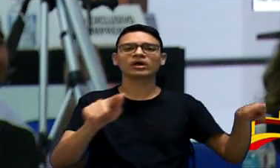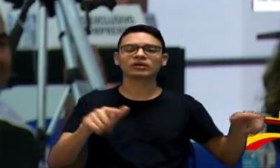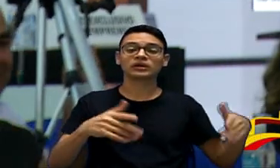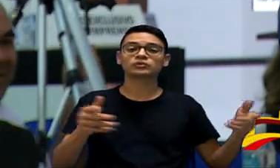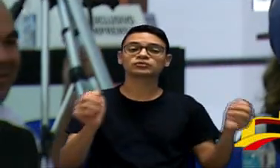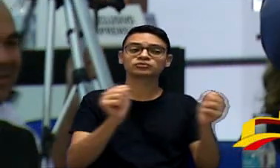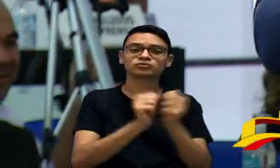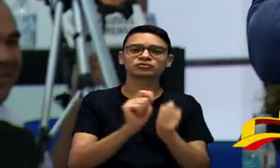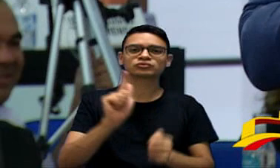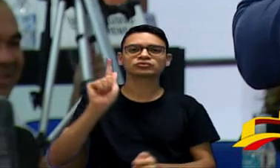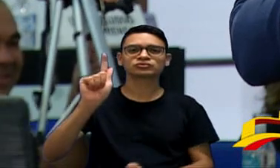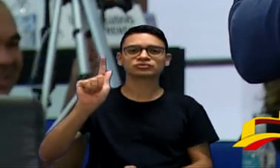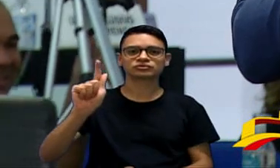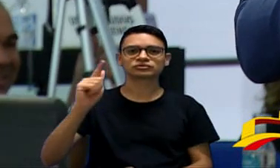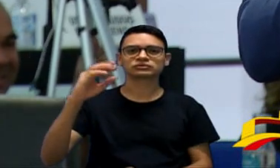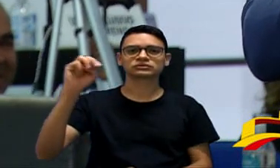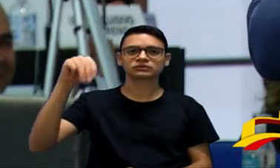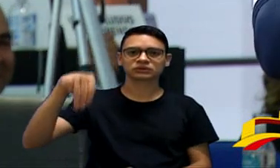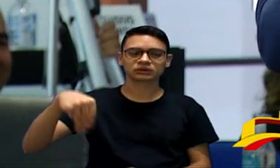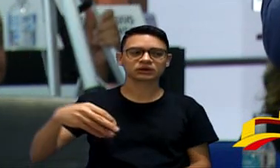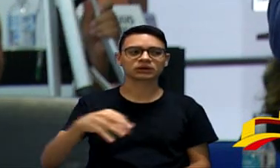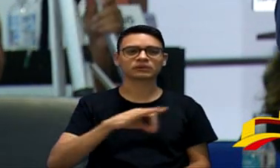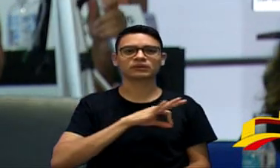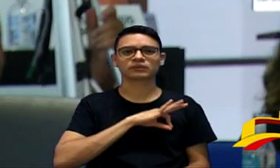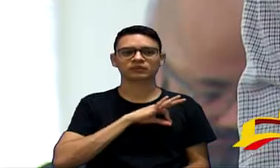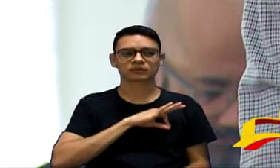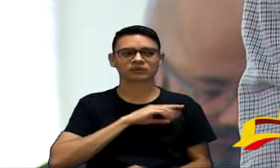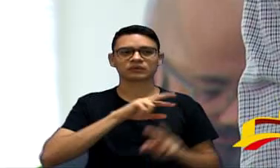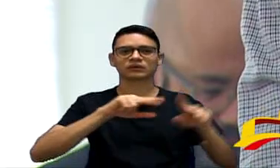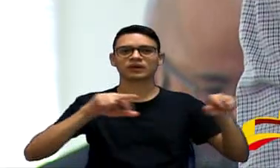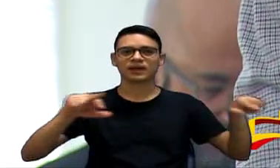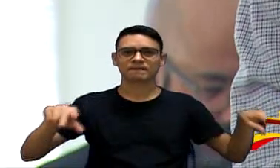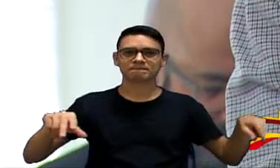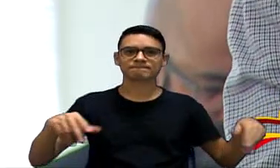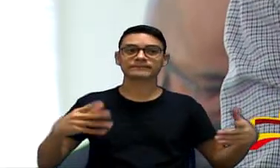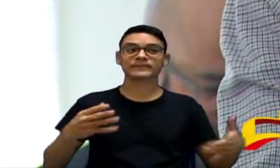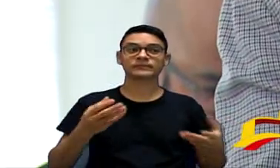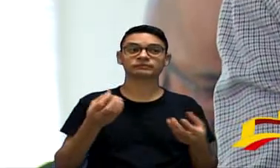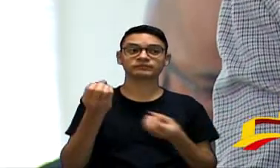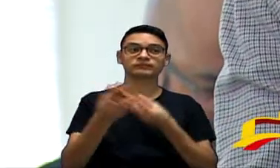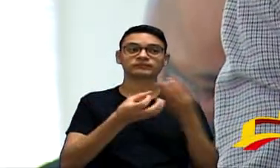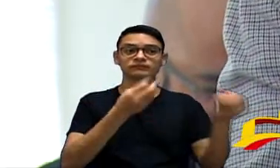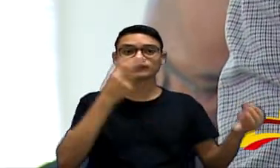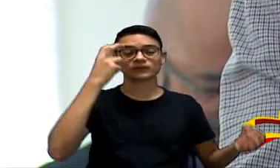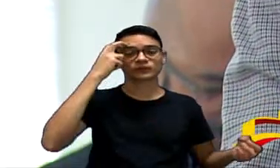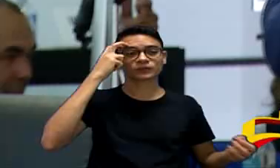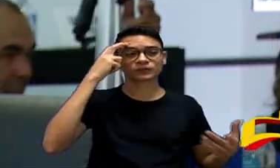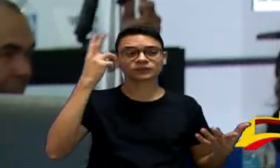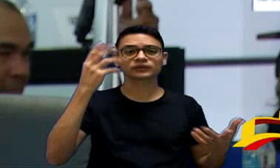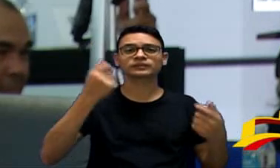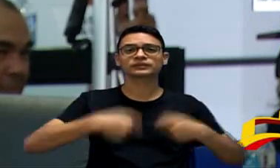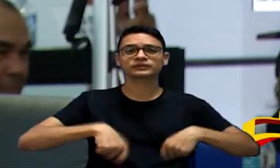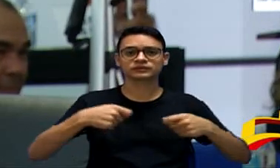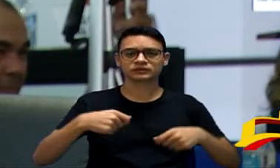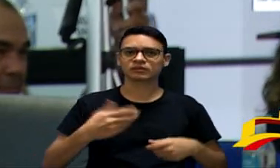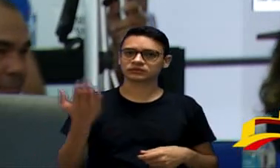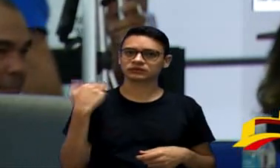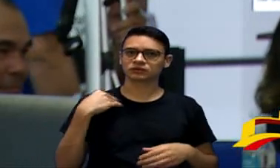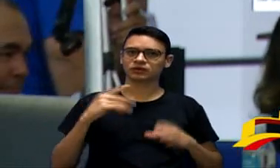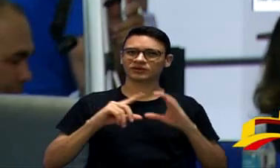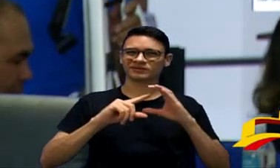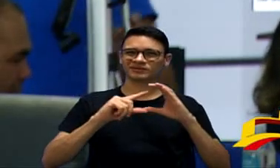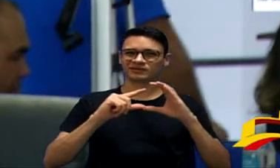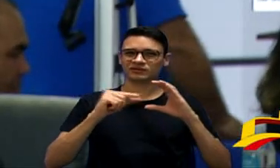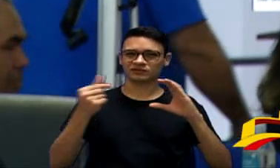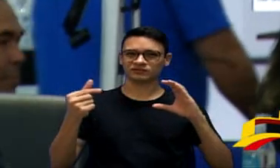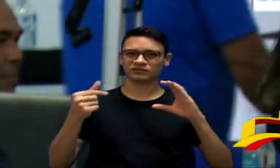militar, com a GCM, a gente aceita tudo isso. Alguma coisa tem que se oferecer. Então eu vi o movimento que teve, vereador. E também eu estava no Carrefour, estava